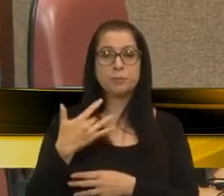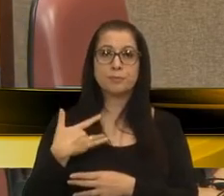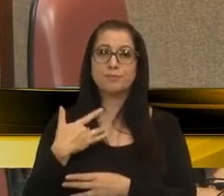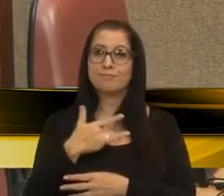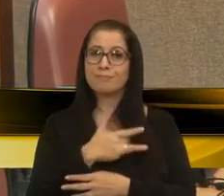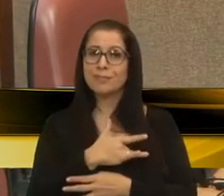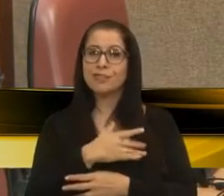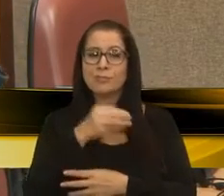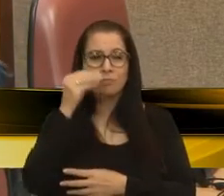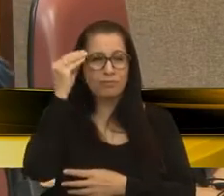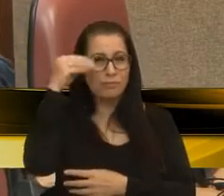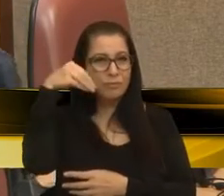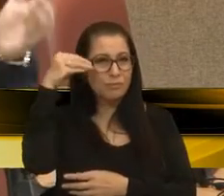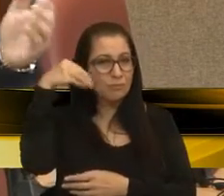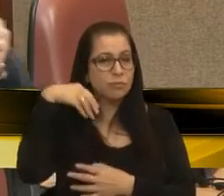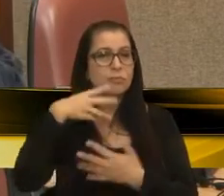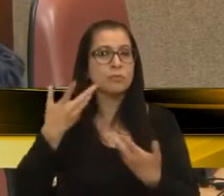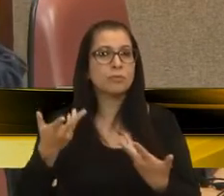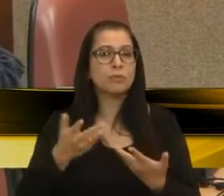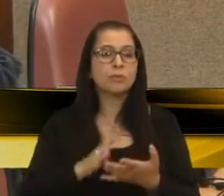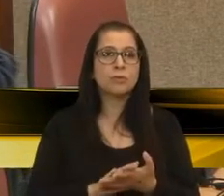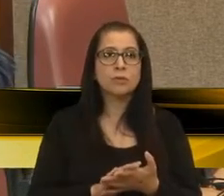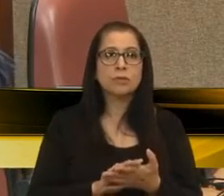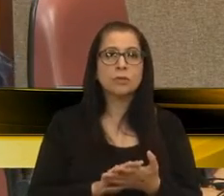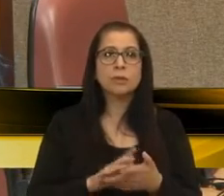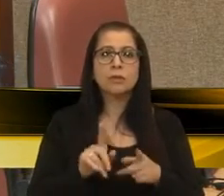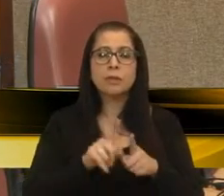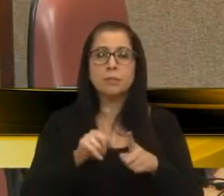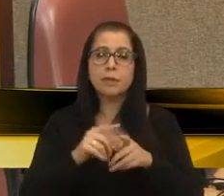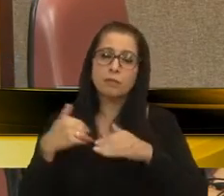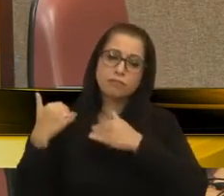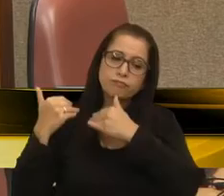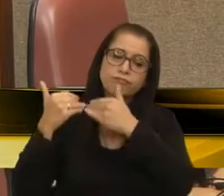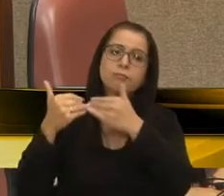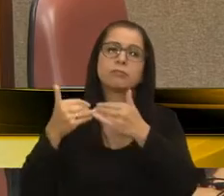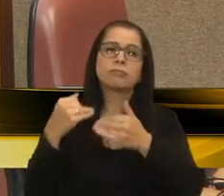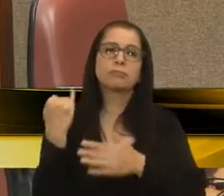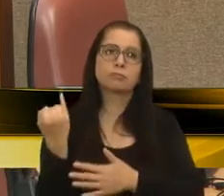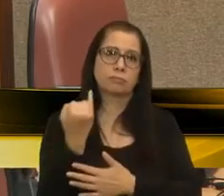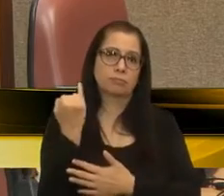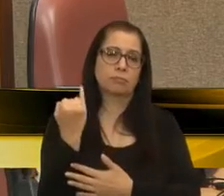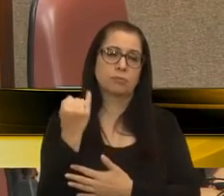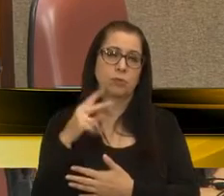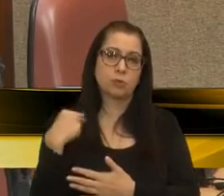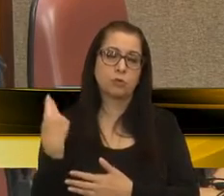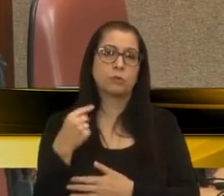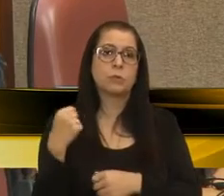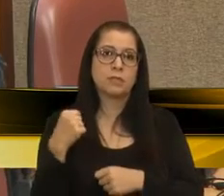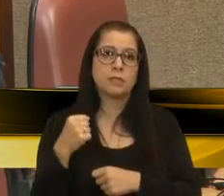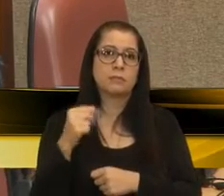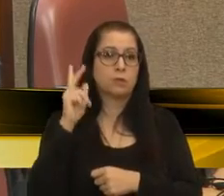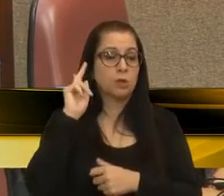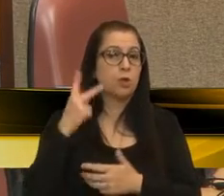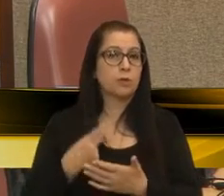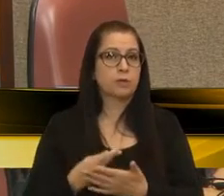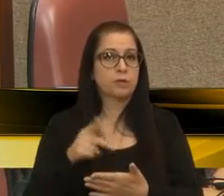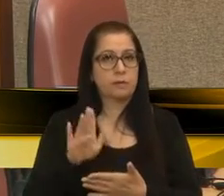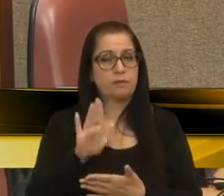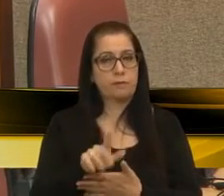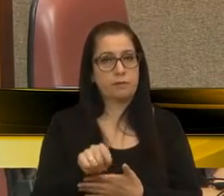bastante debilitada, mas enfim, que também teve uma trajetória importante e que nós precisamos reconhecer. Então aqui